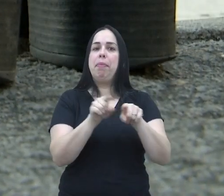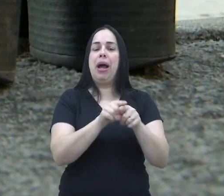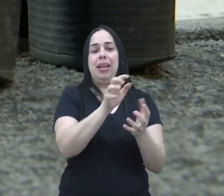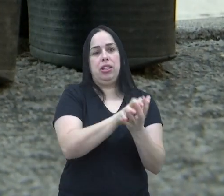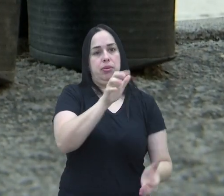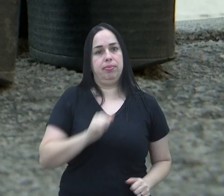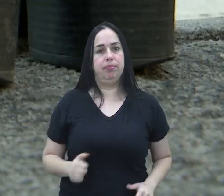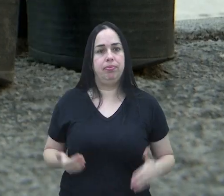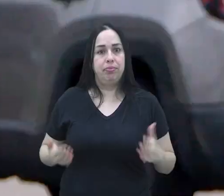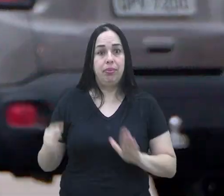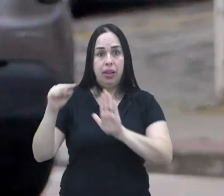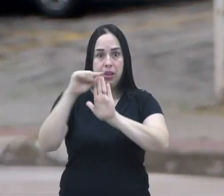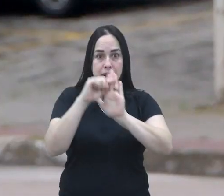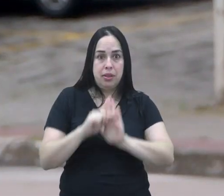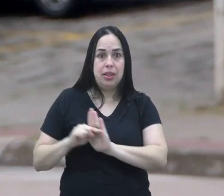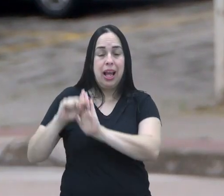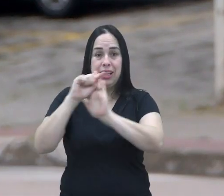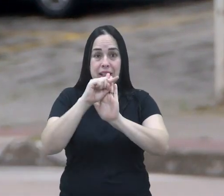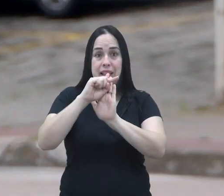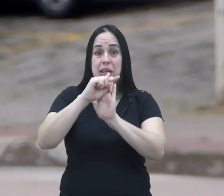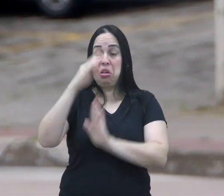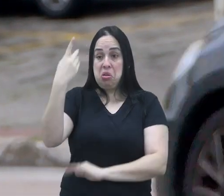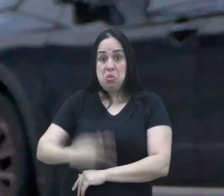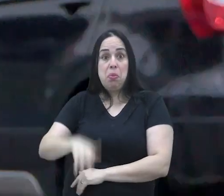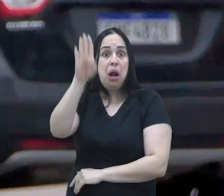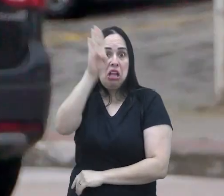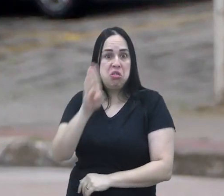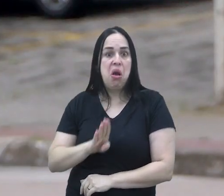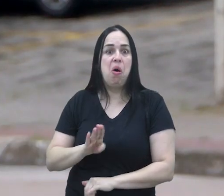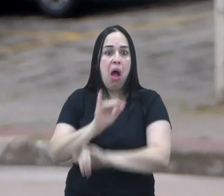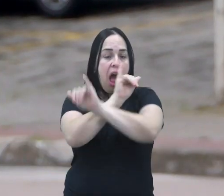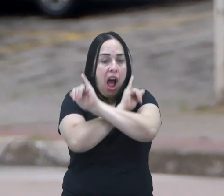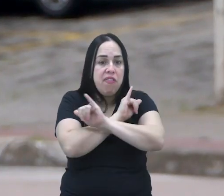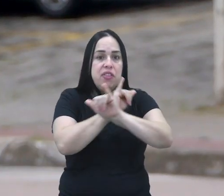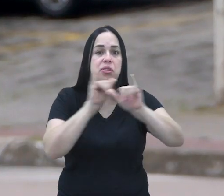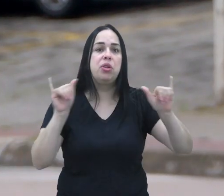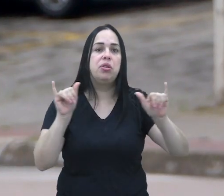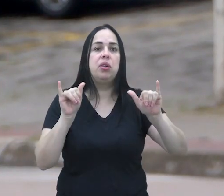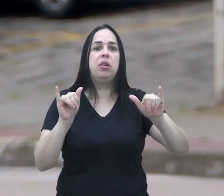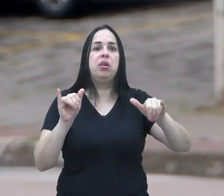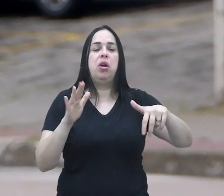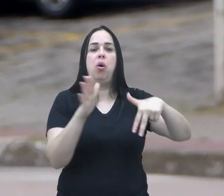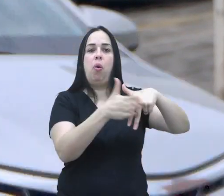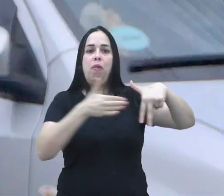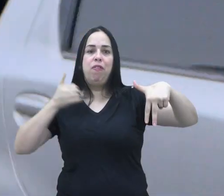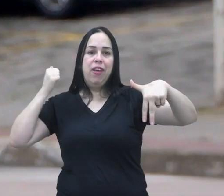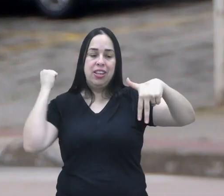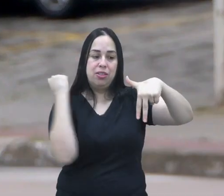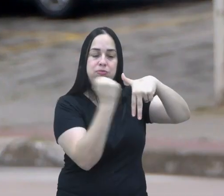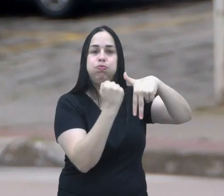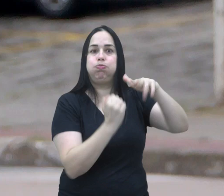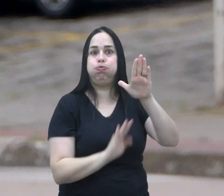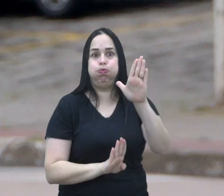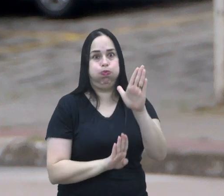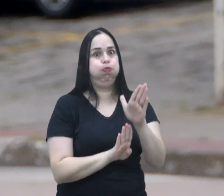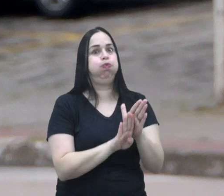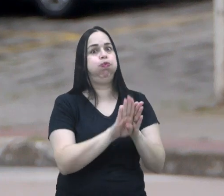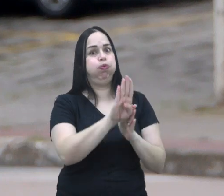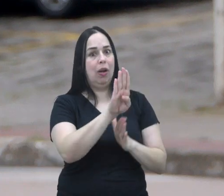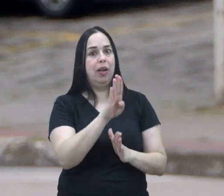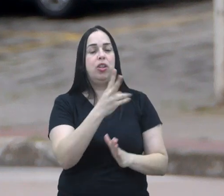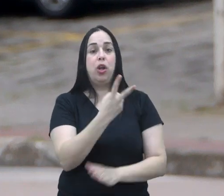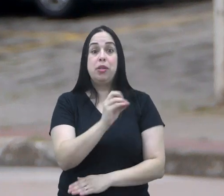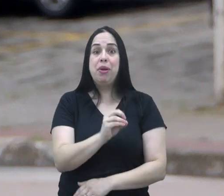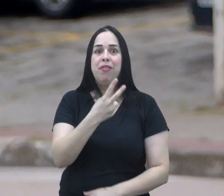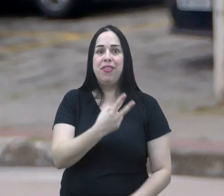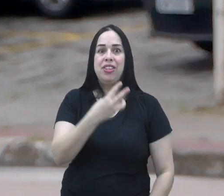anos ou idosas. Segundo dados do Anuário Brasileiro de Segurança Pública, os casos de feminicídio aumentaram nos últimos